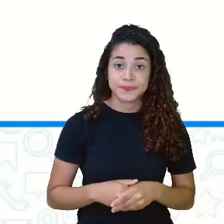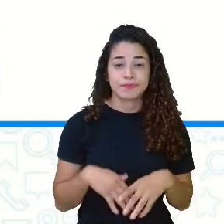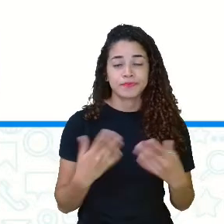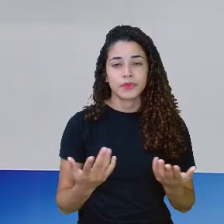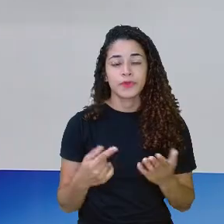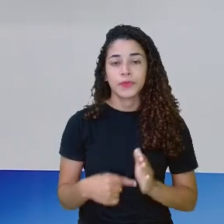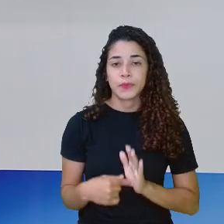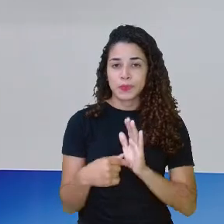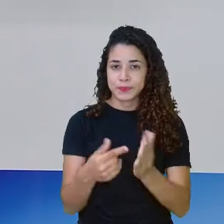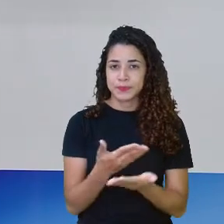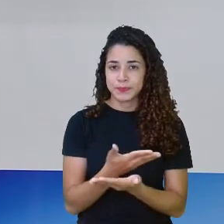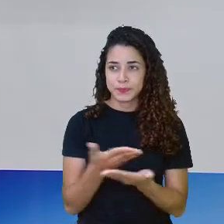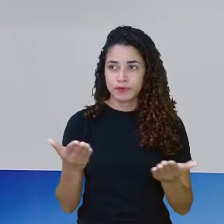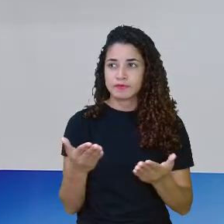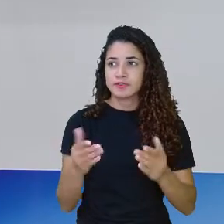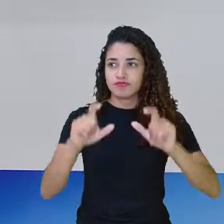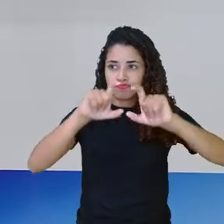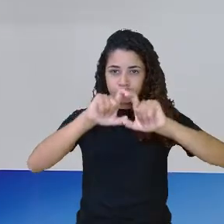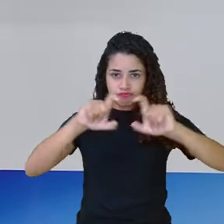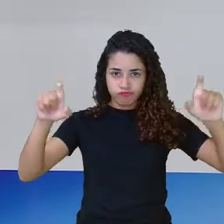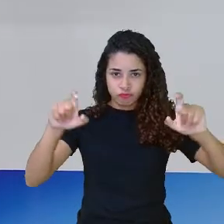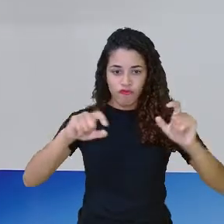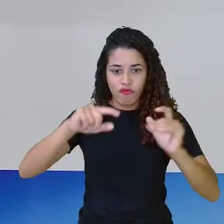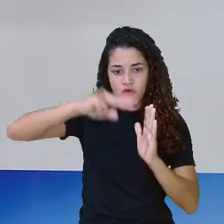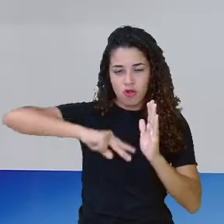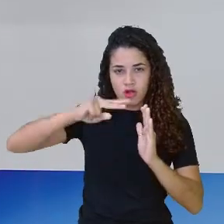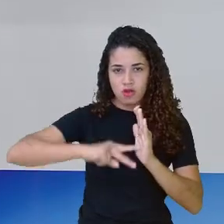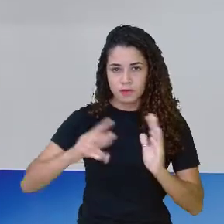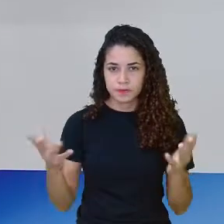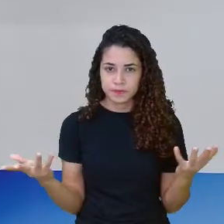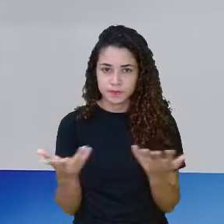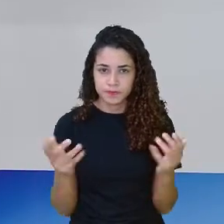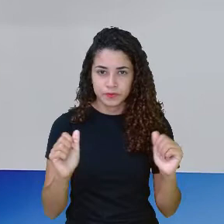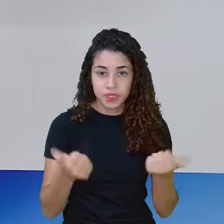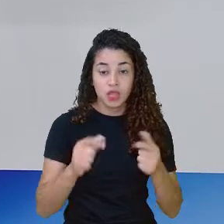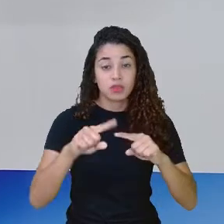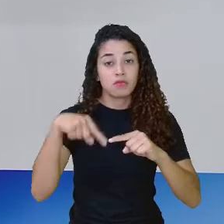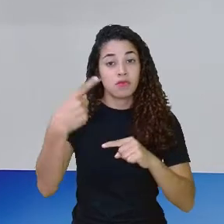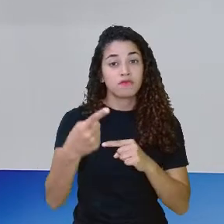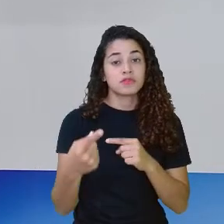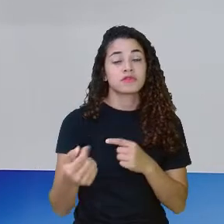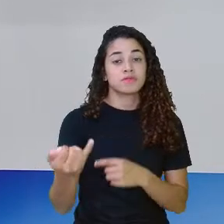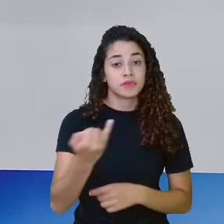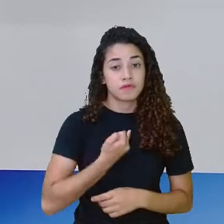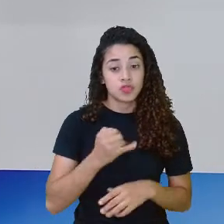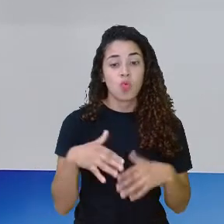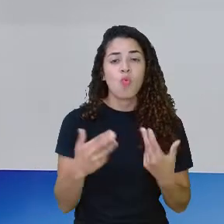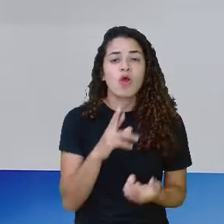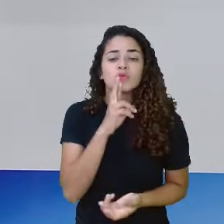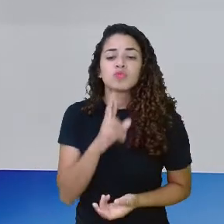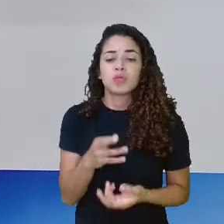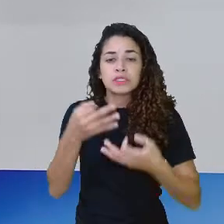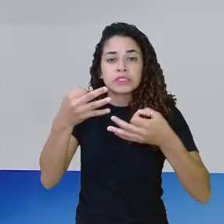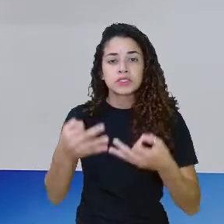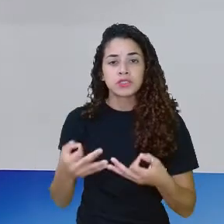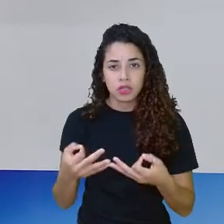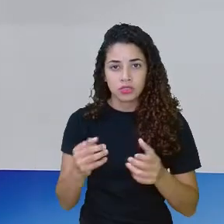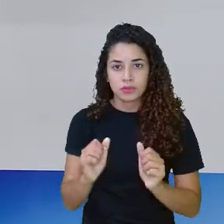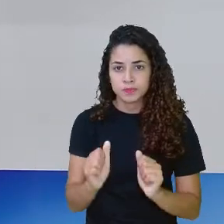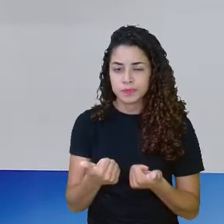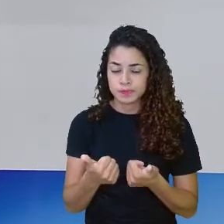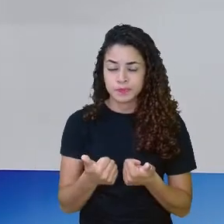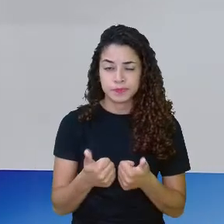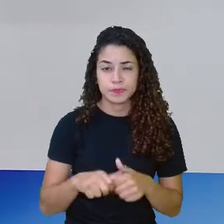o problema que está aí, que eu vou ler para vocês e vocês vão me dizer qual é a resposta correta de